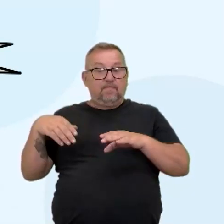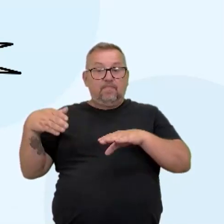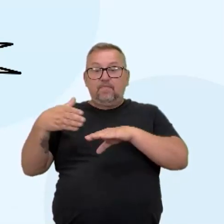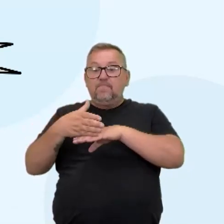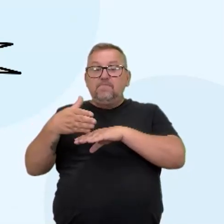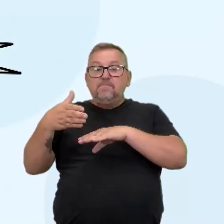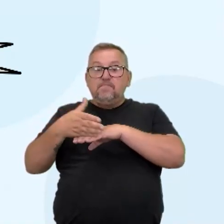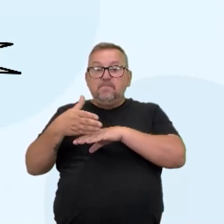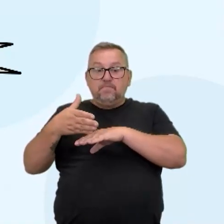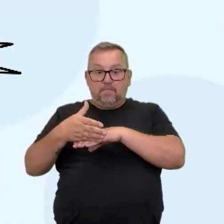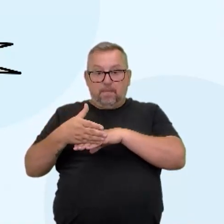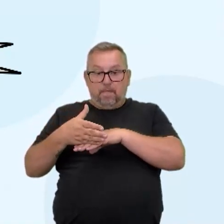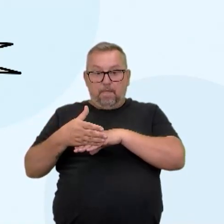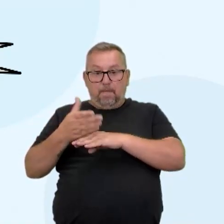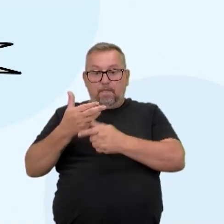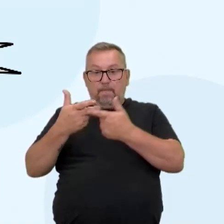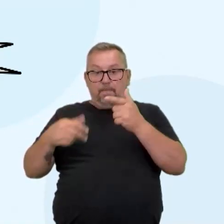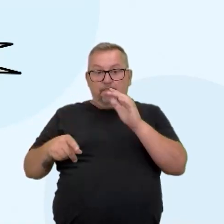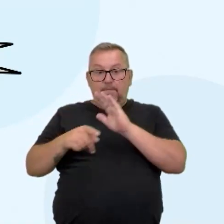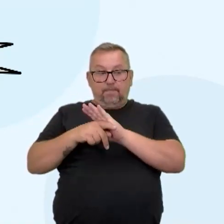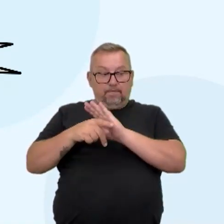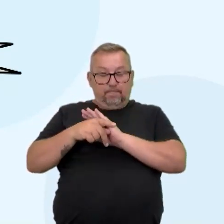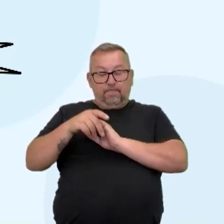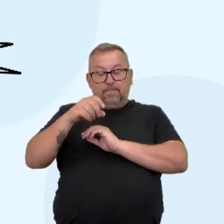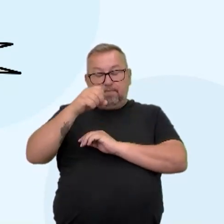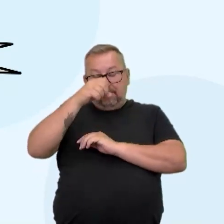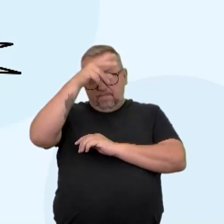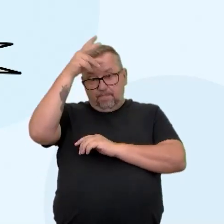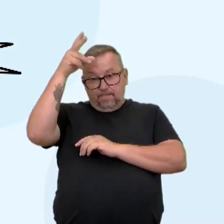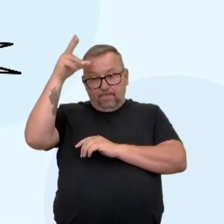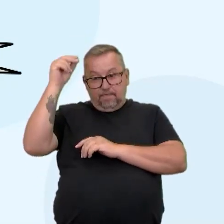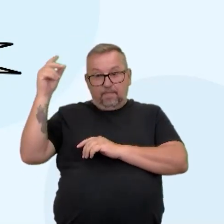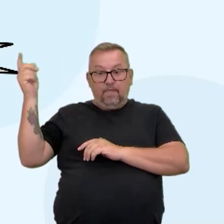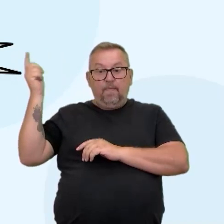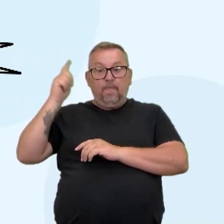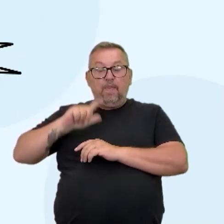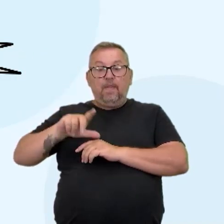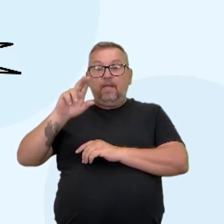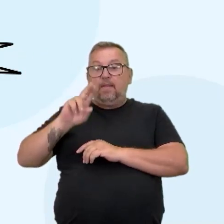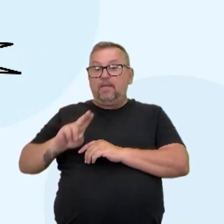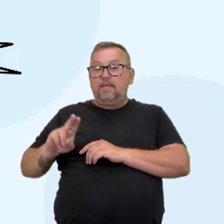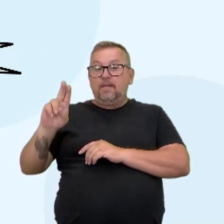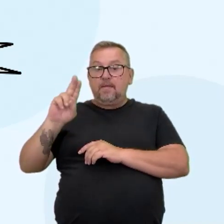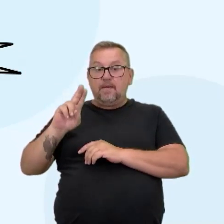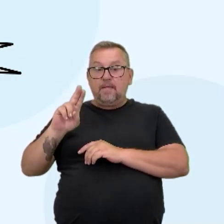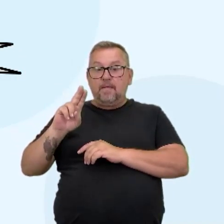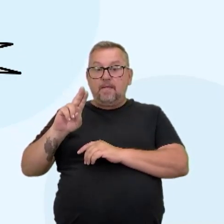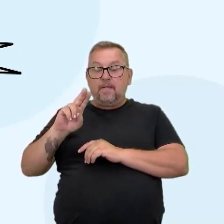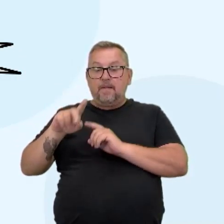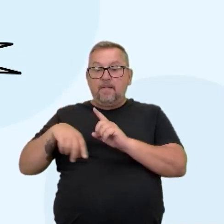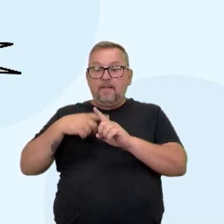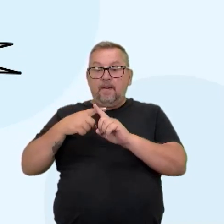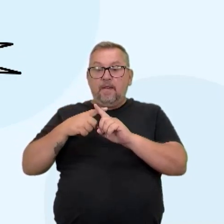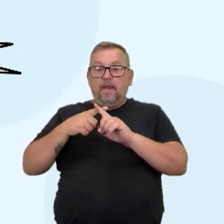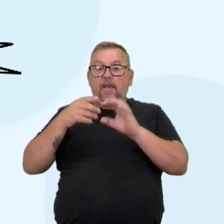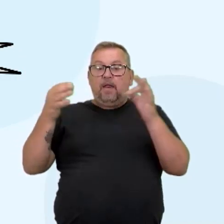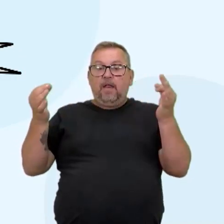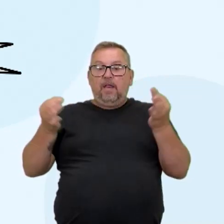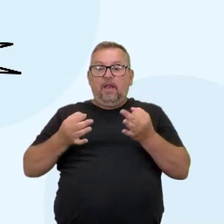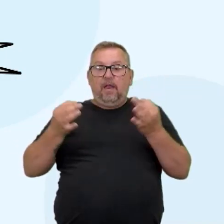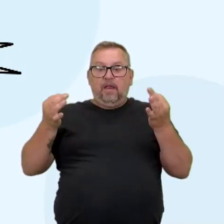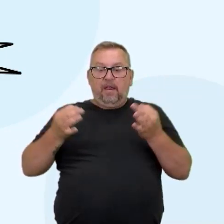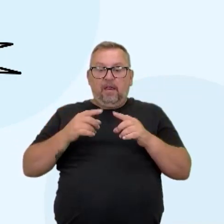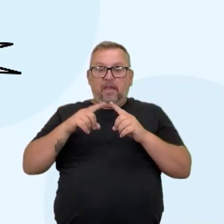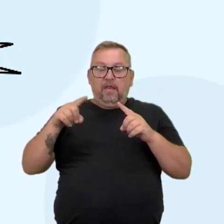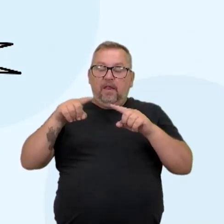acesso a determinados órgãos públicos para poder ter um uso mais bem qualificado